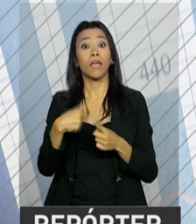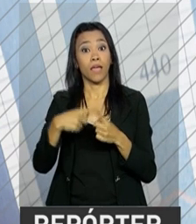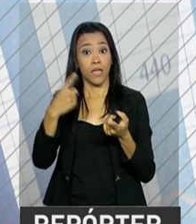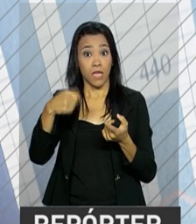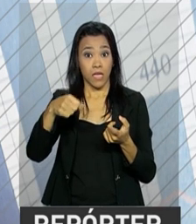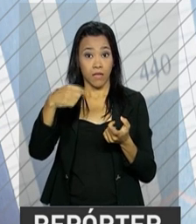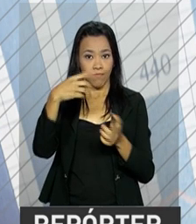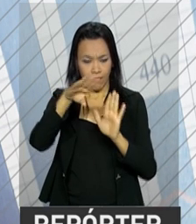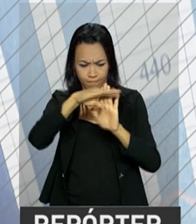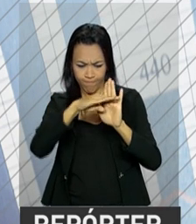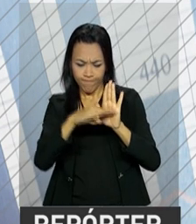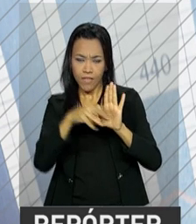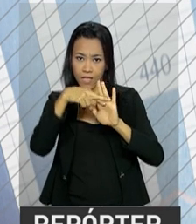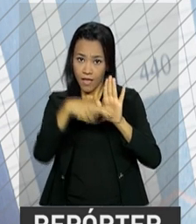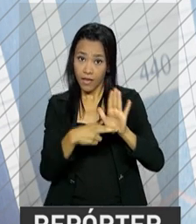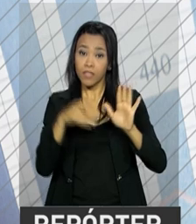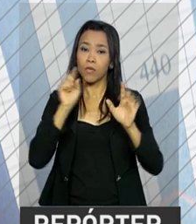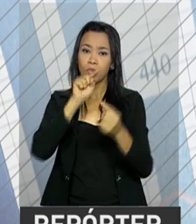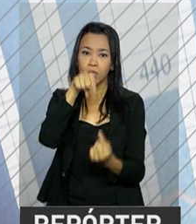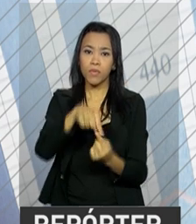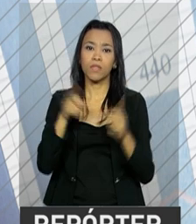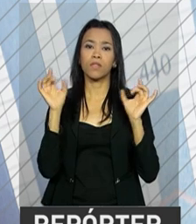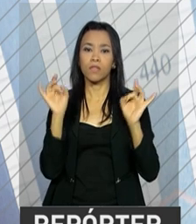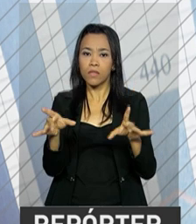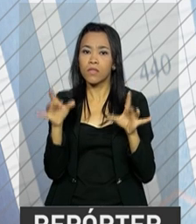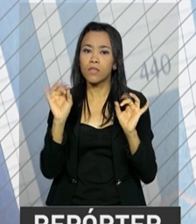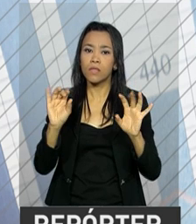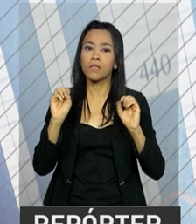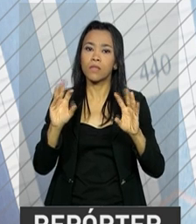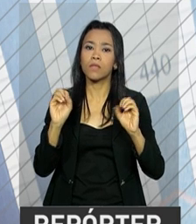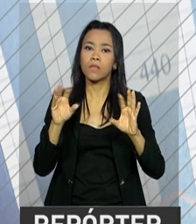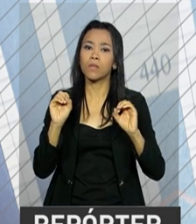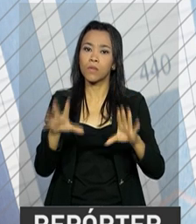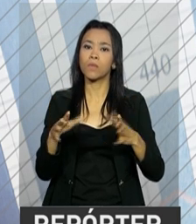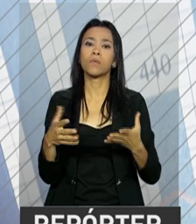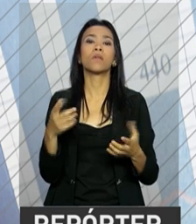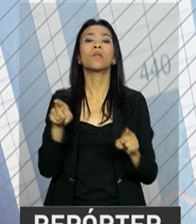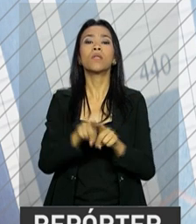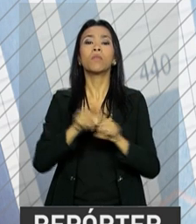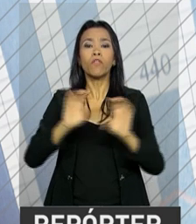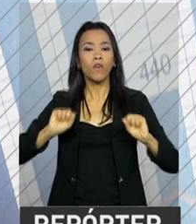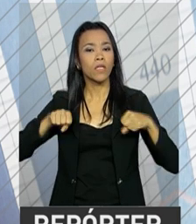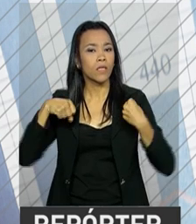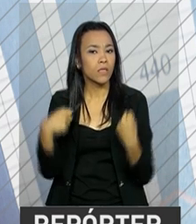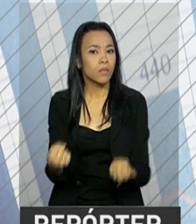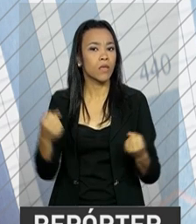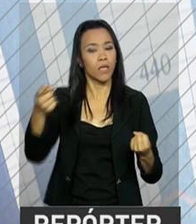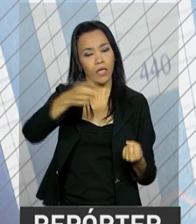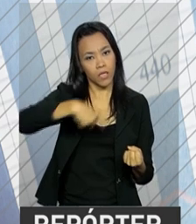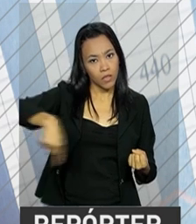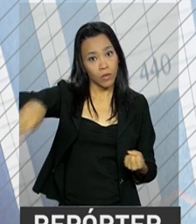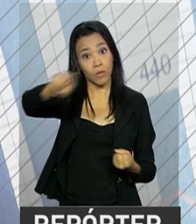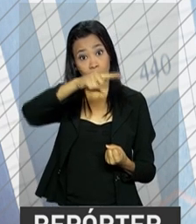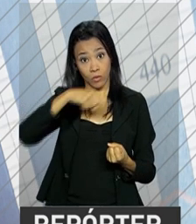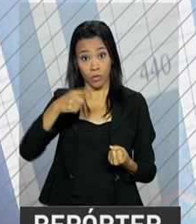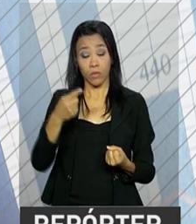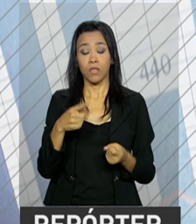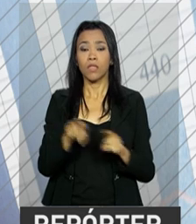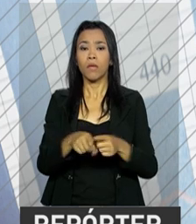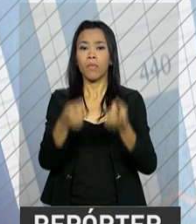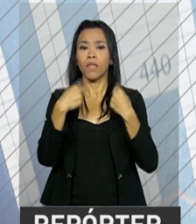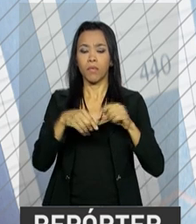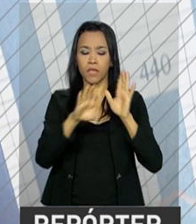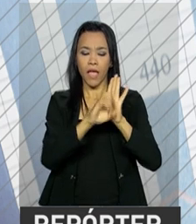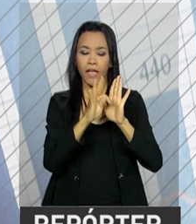contratos, estabelecendo a qualidade do serviço como meta central, o fortalecimento das agências reguladoras, a publicação de editais